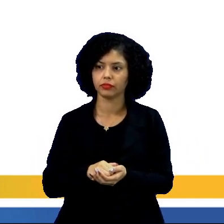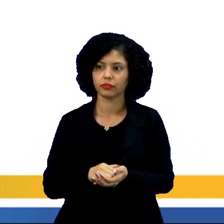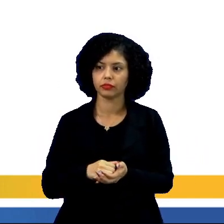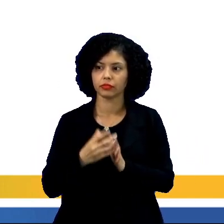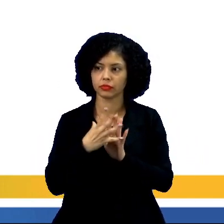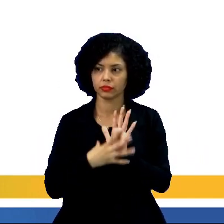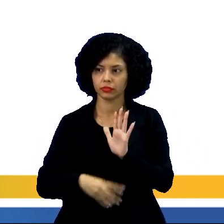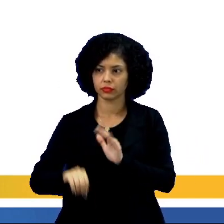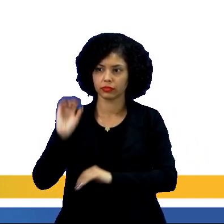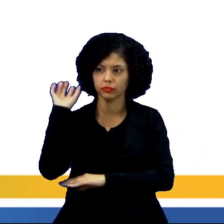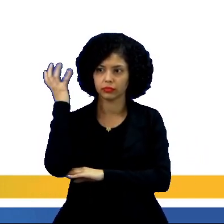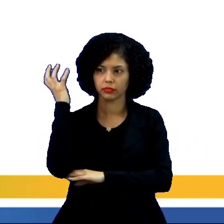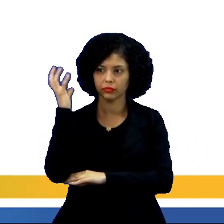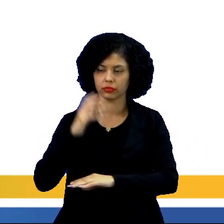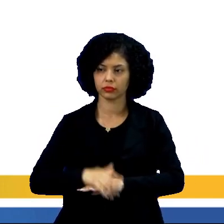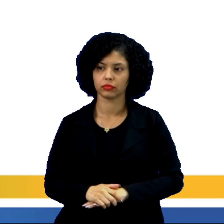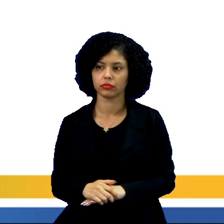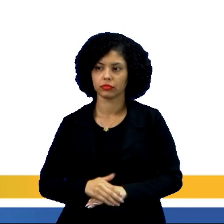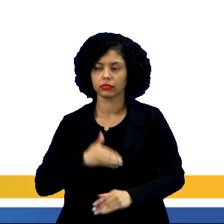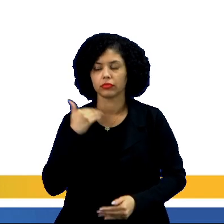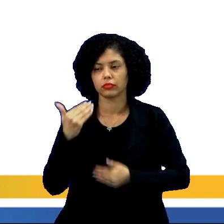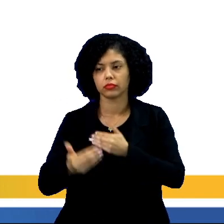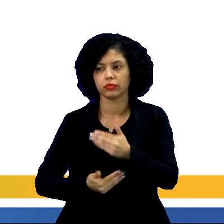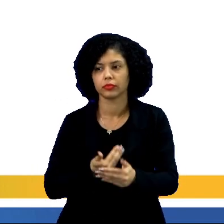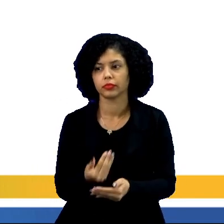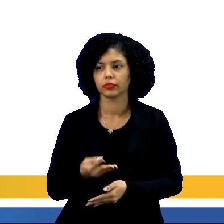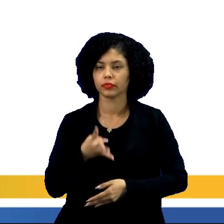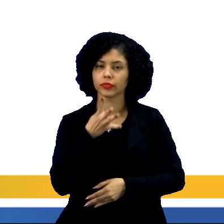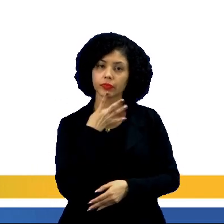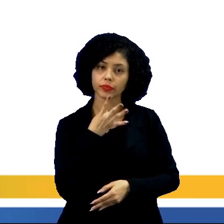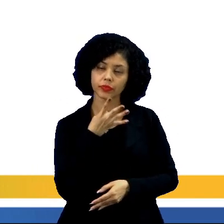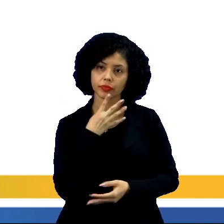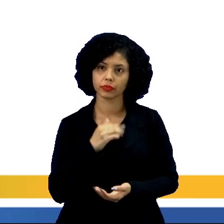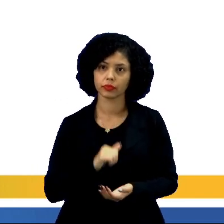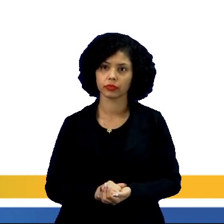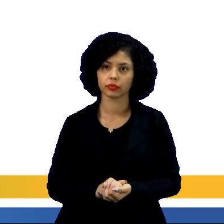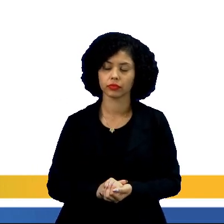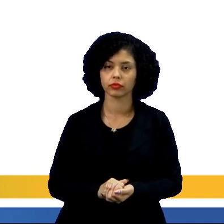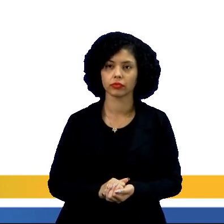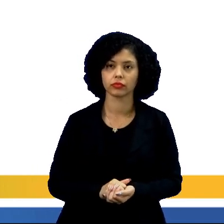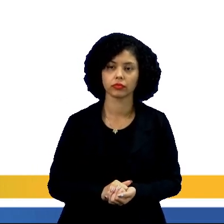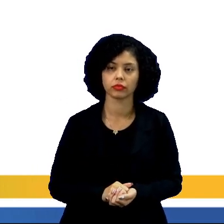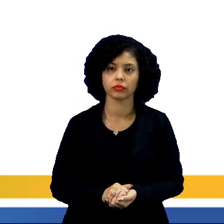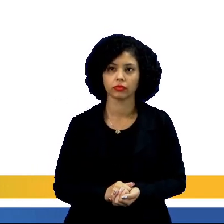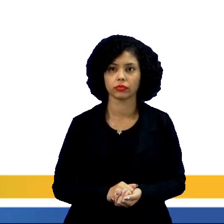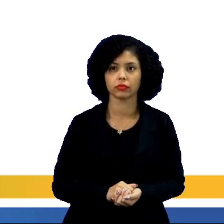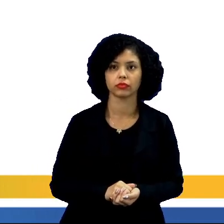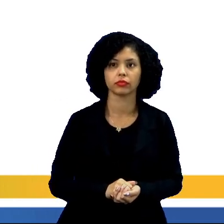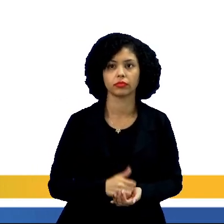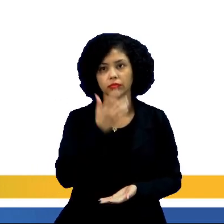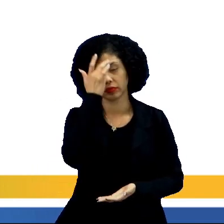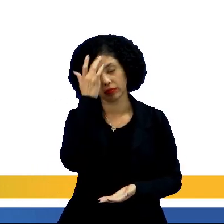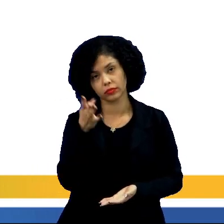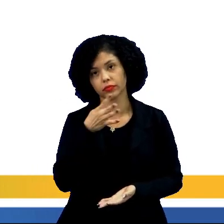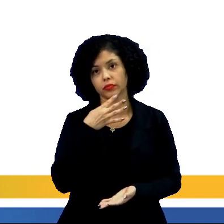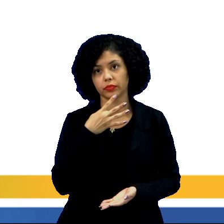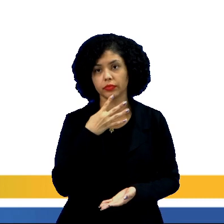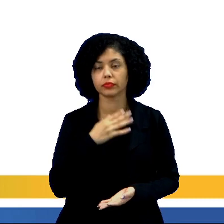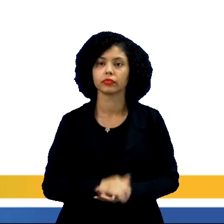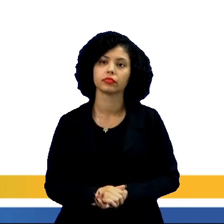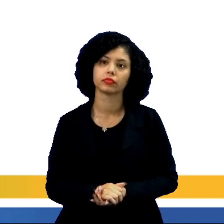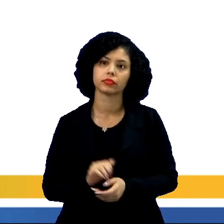solo e a transpiração das plantas. Esse processo é conhecido como, muito fácil essa